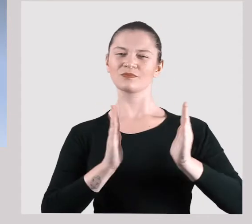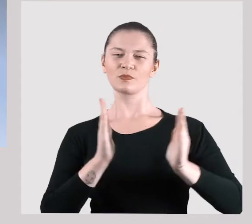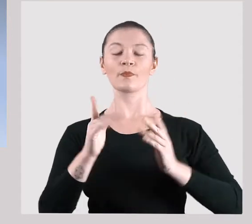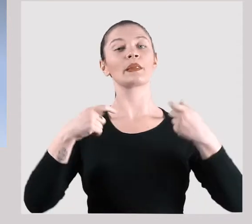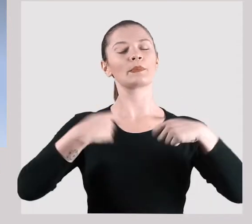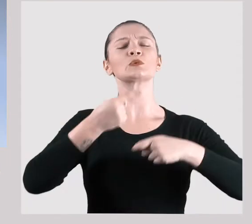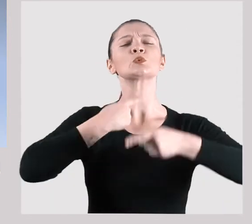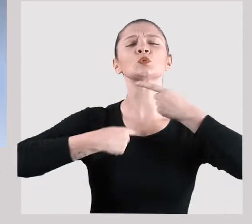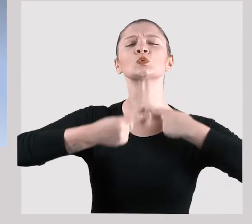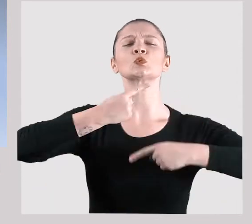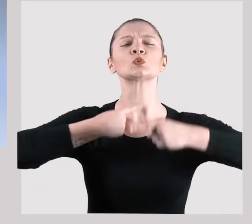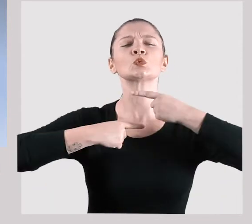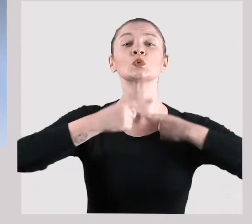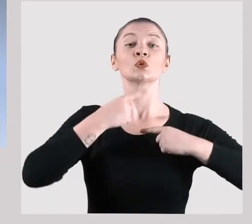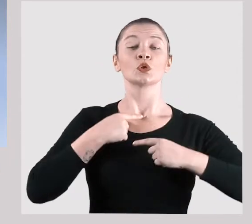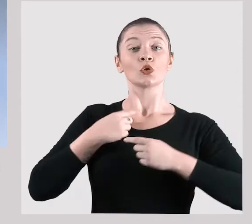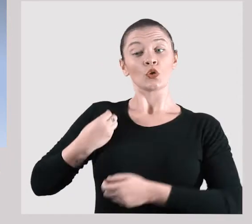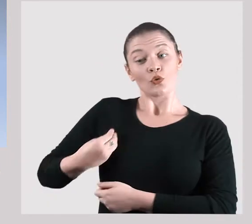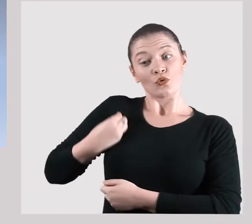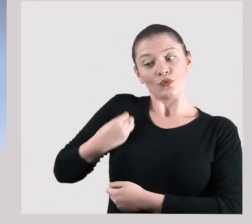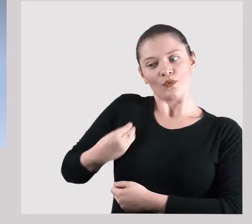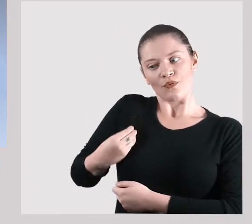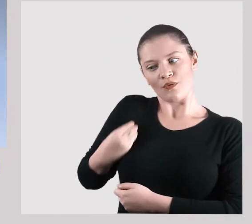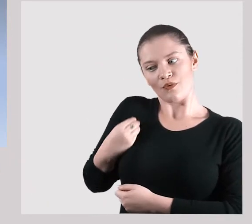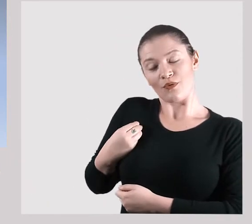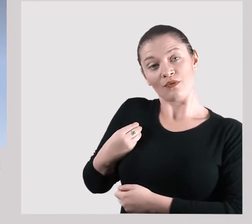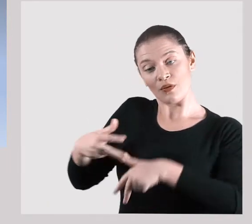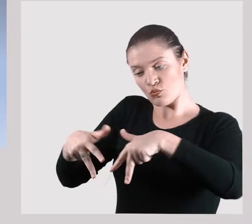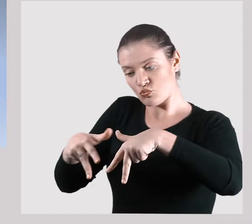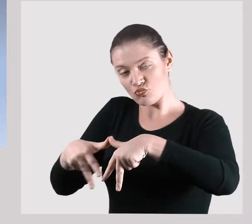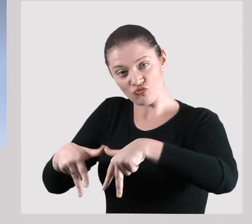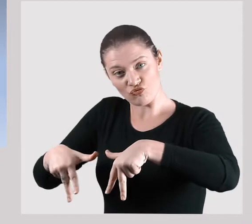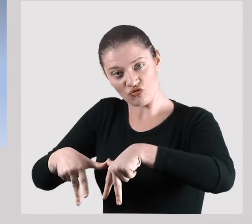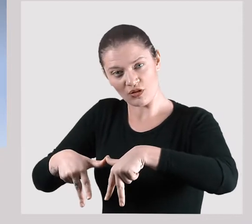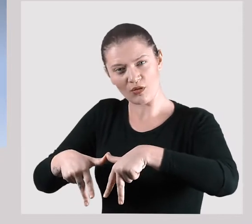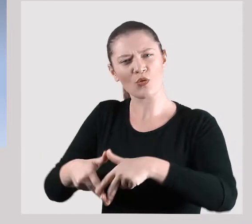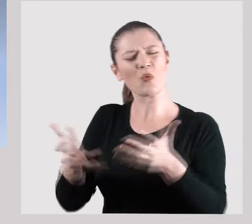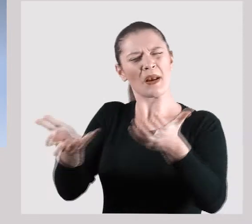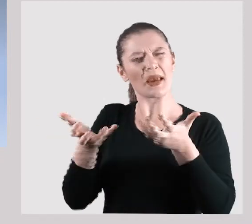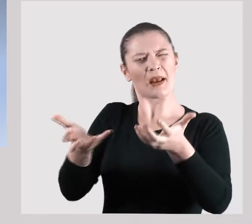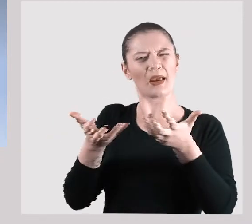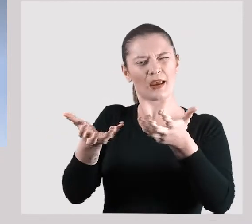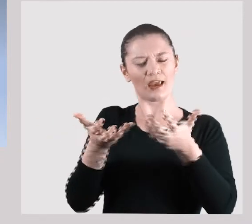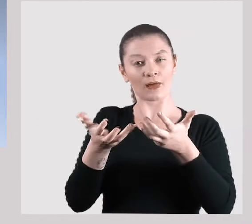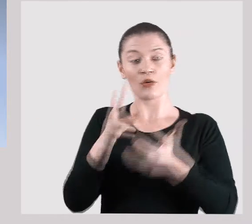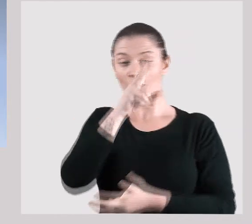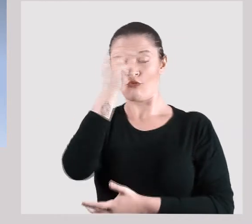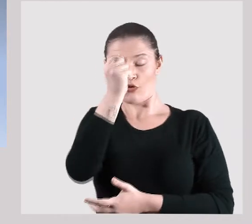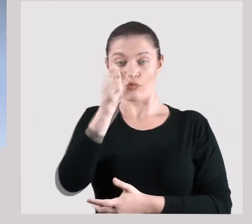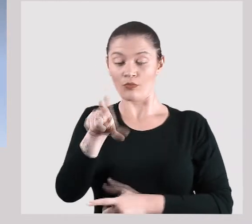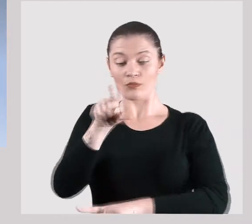de pertencer ao outro gênero, ou insistência de que é do outro gênero, forte preferência por roupas do outro sexo,